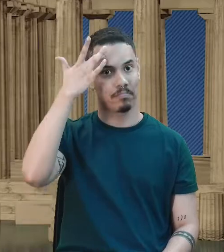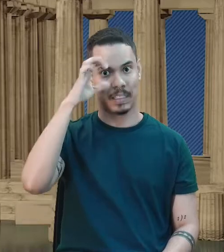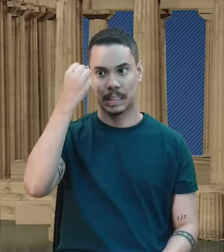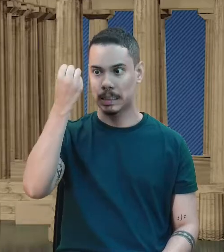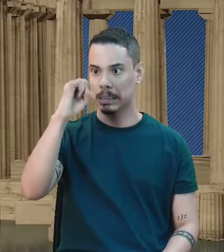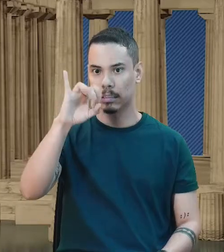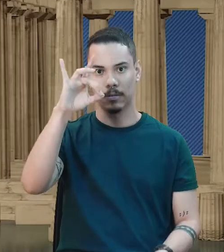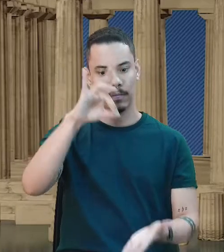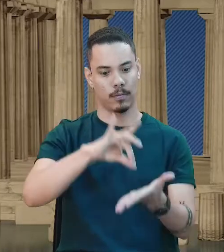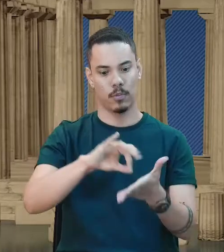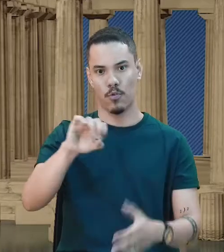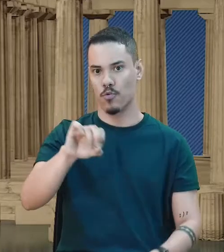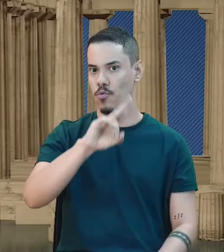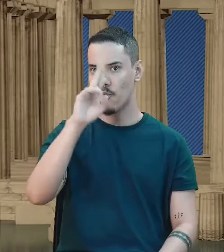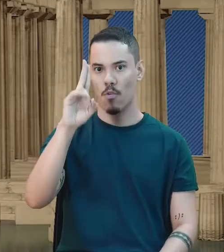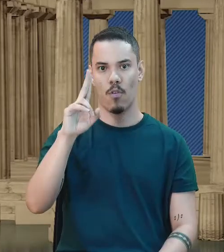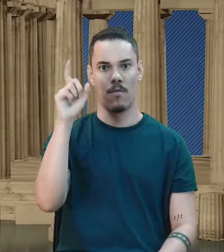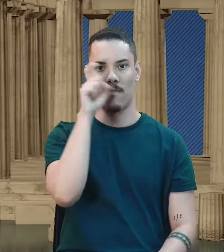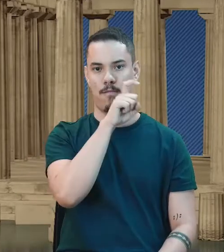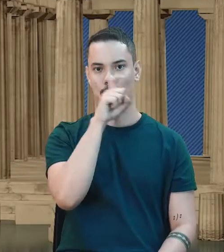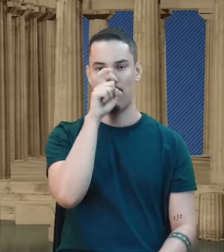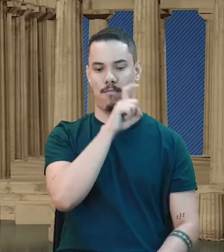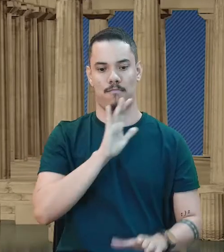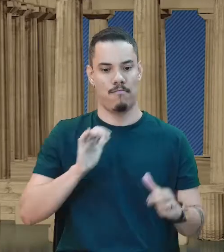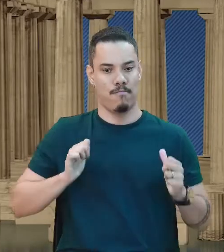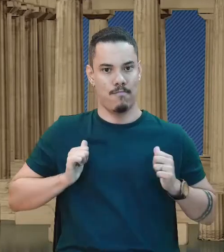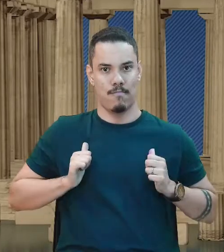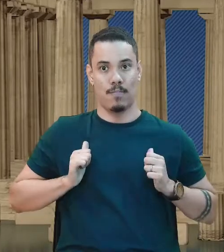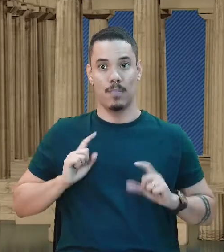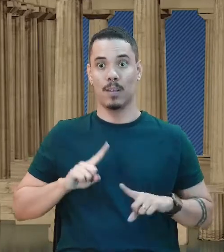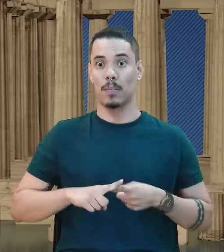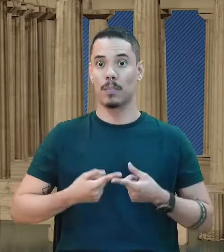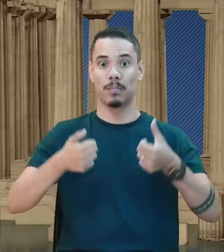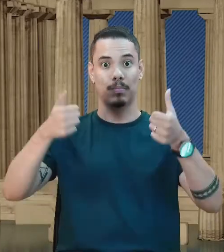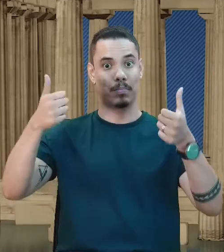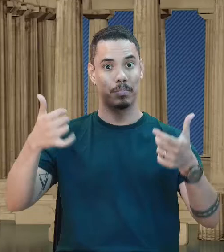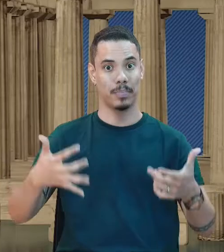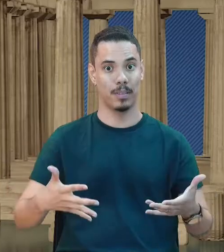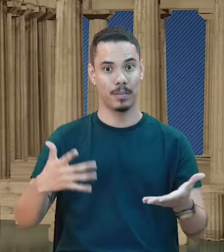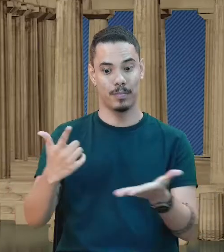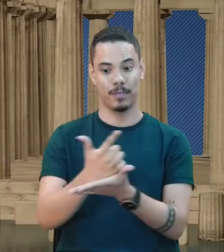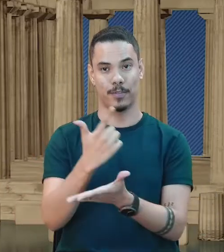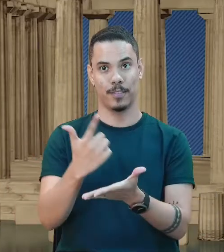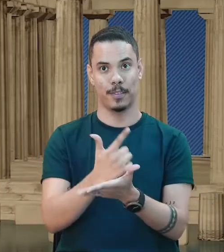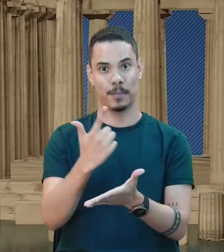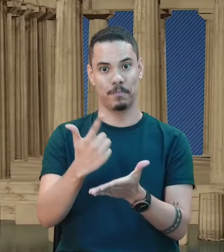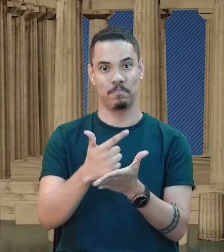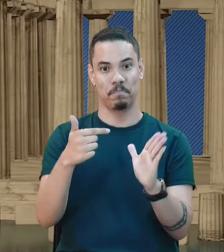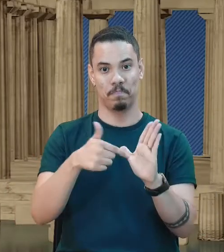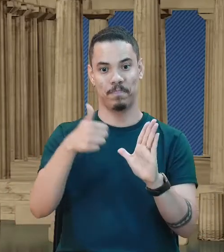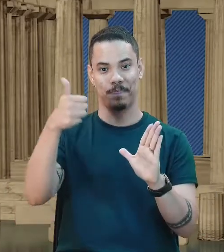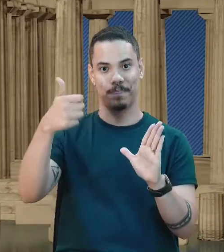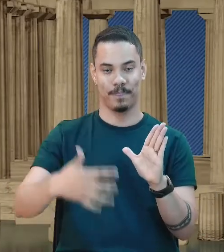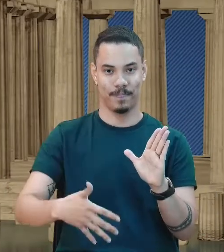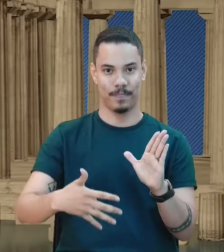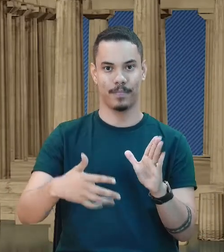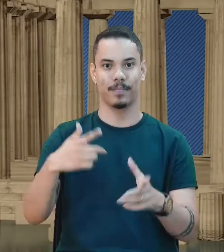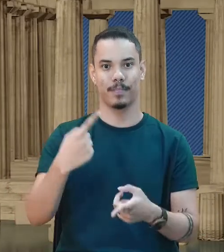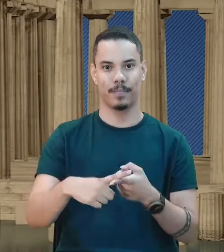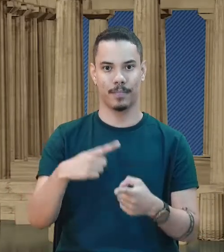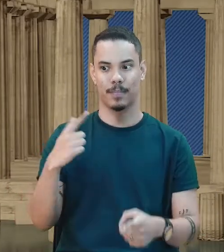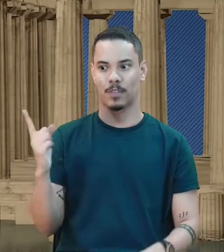não. Mas é os fatos que dizem que aconteceu lá no passado. Então, que Alexandre foi ao encontro